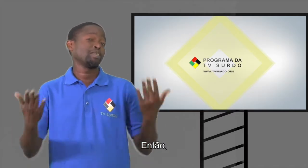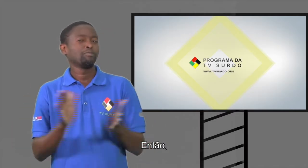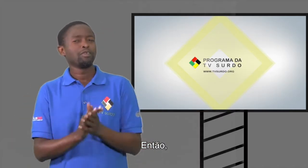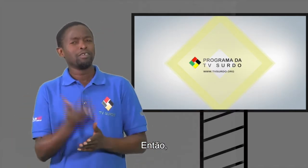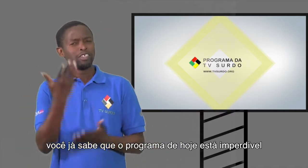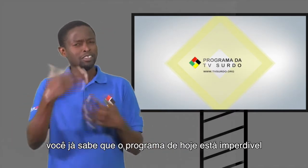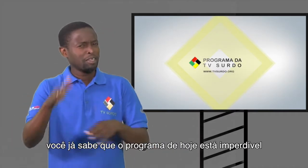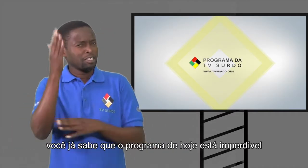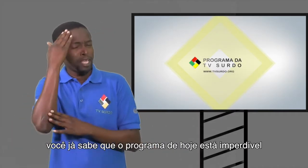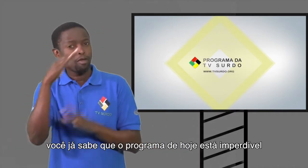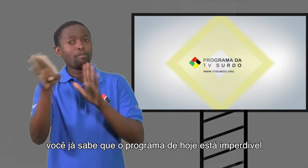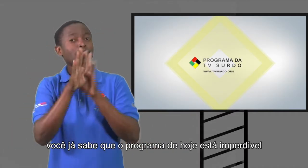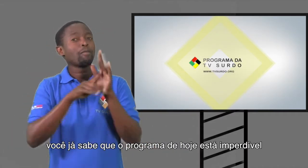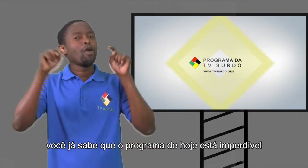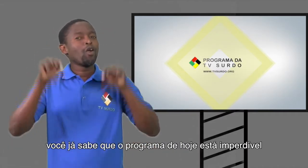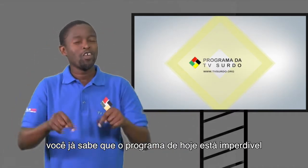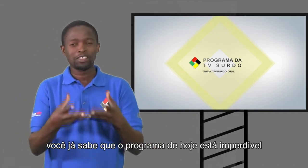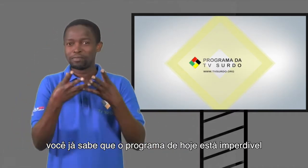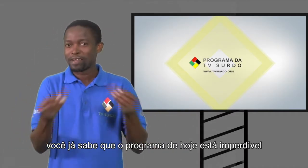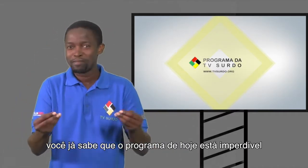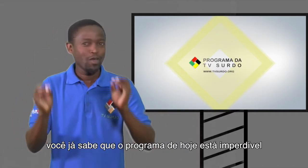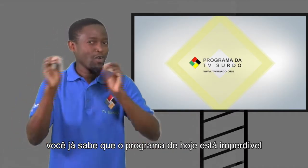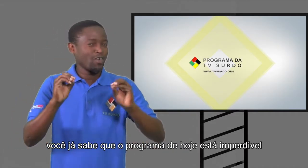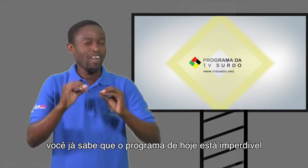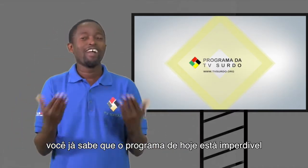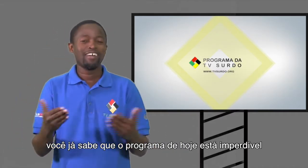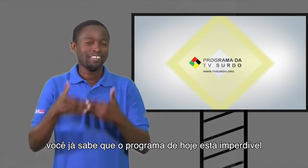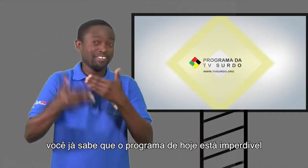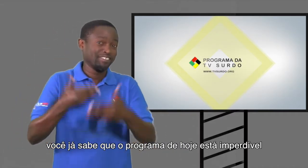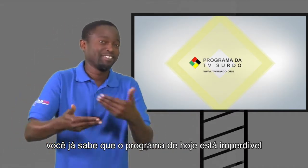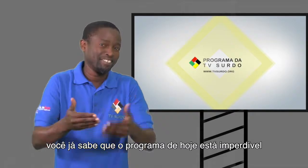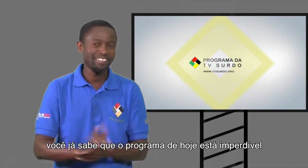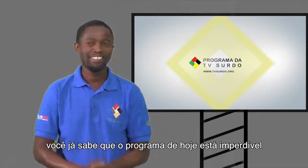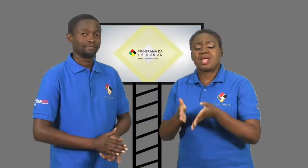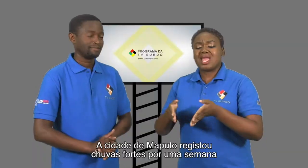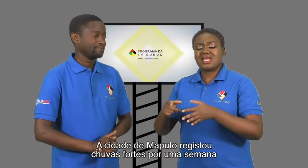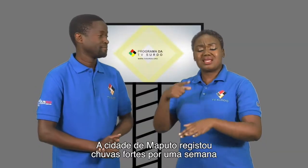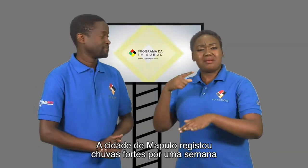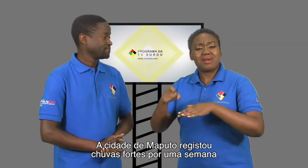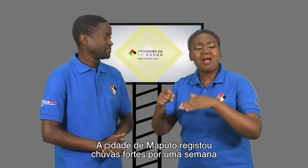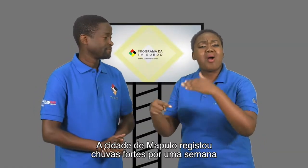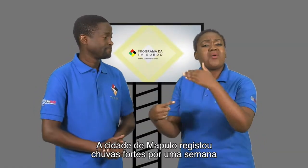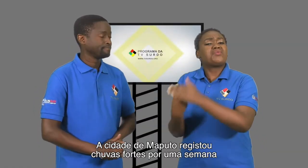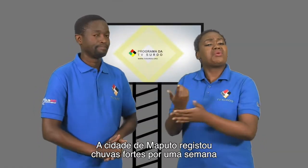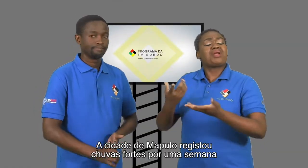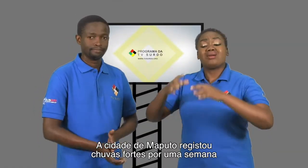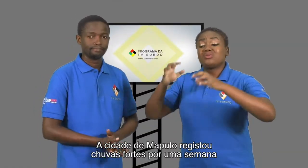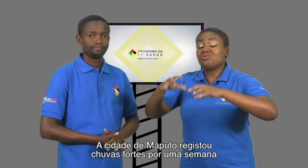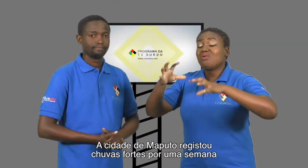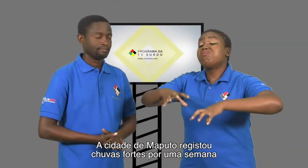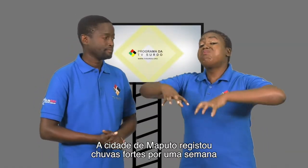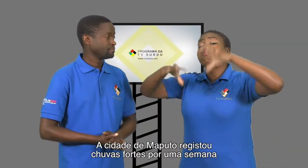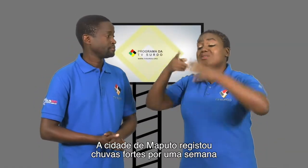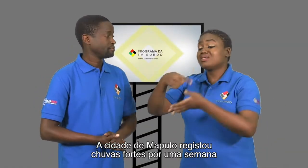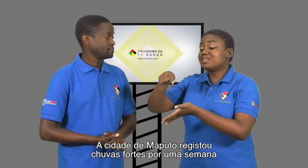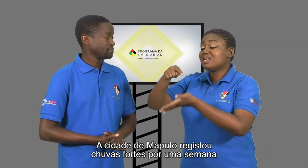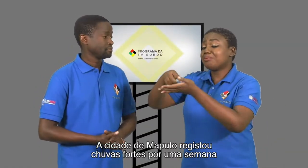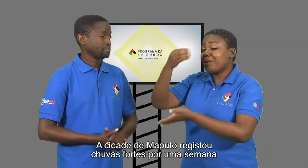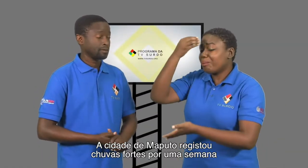Então, você já sabe que o programa de hoje está imperdível. A cidade de Maputo registrou chuvas